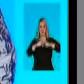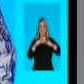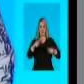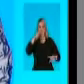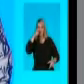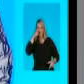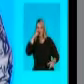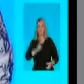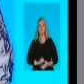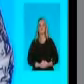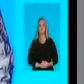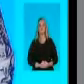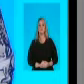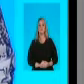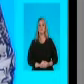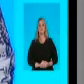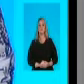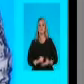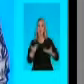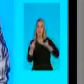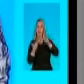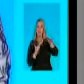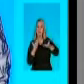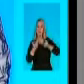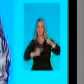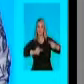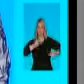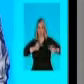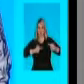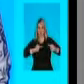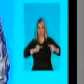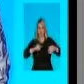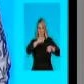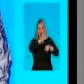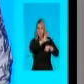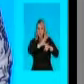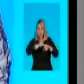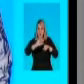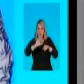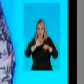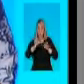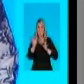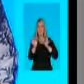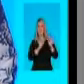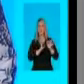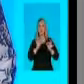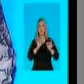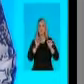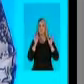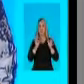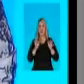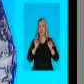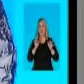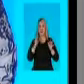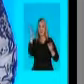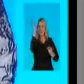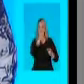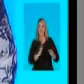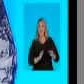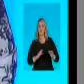dizer o seguinte: a relação política dos recursos, do projeto que se estabelece em nível nacional,